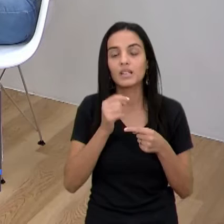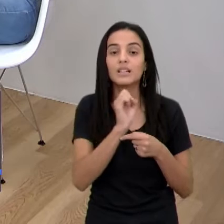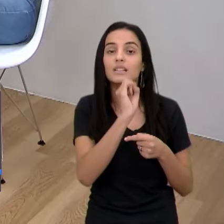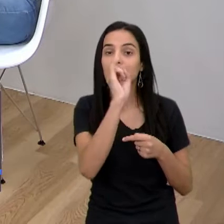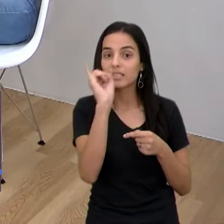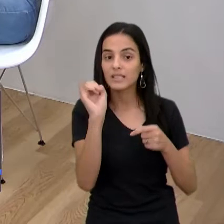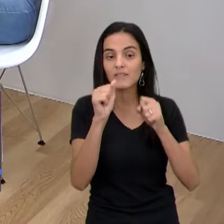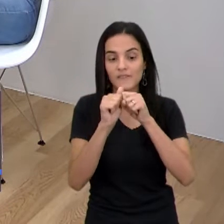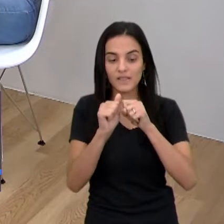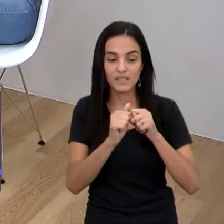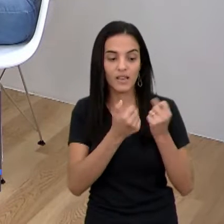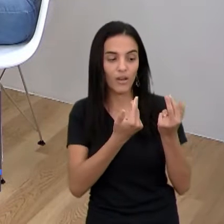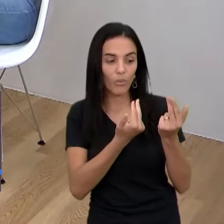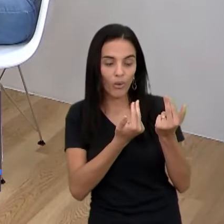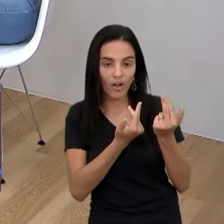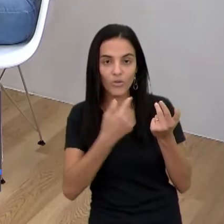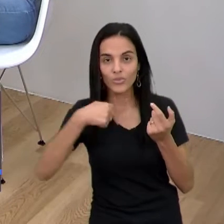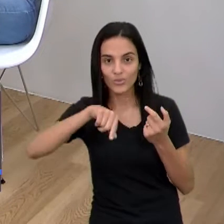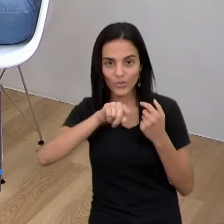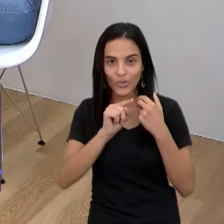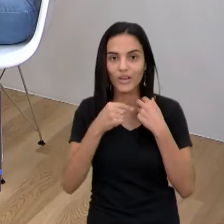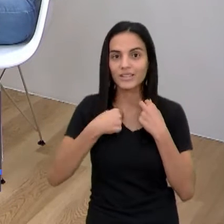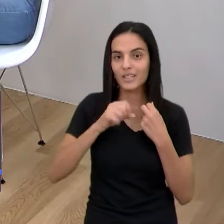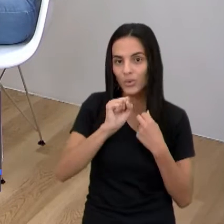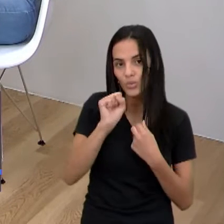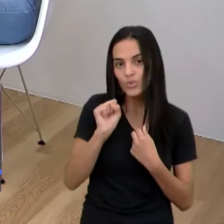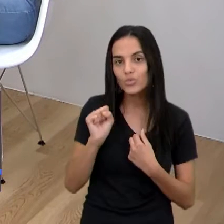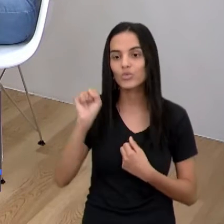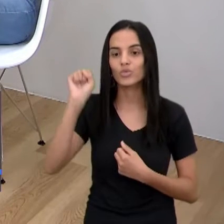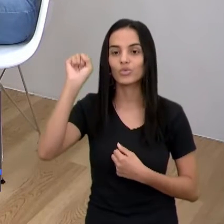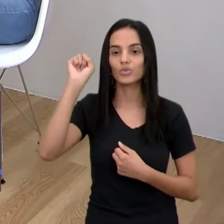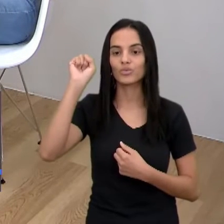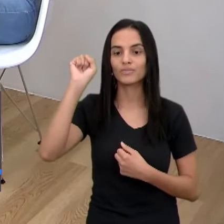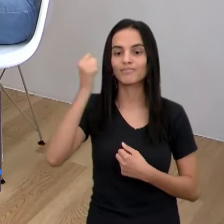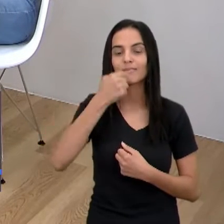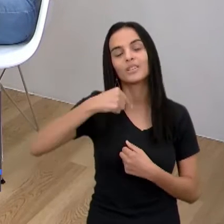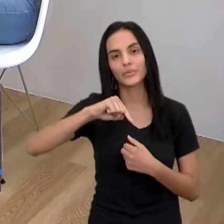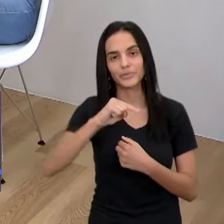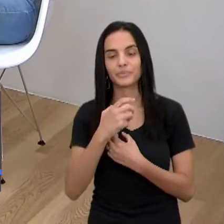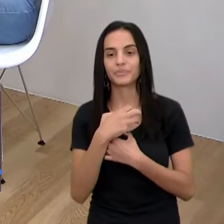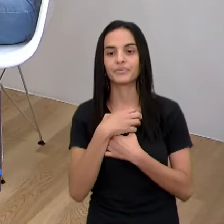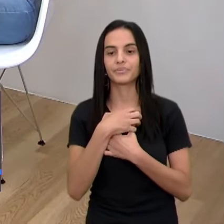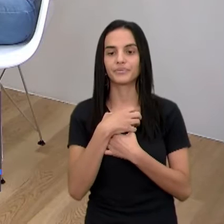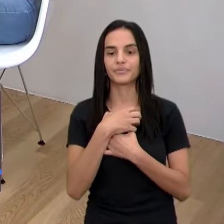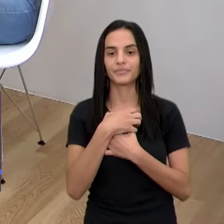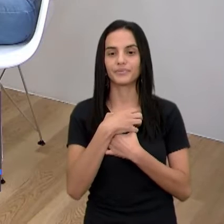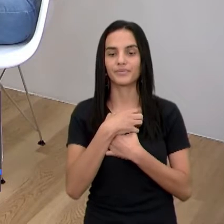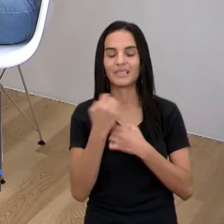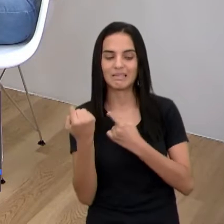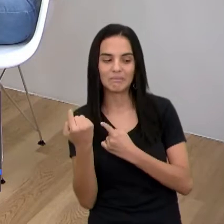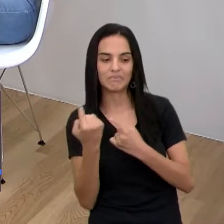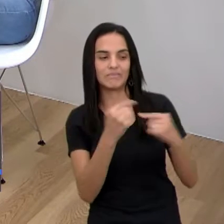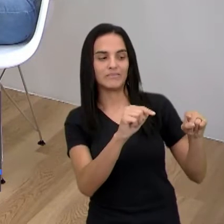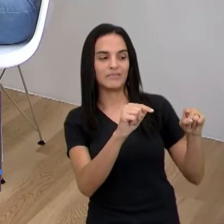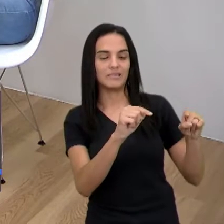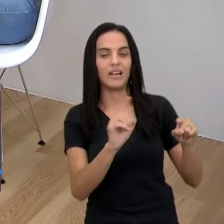fizessem conosco, nós que somos do Sudeste, a gente sim, ia né? sentir na pele essa discriminação ocorrendo de